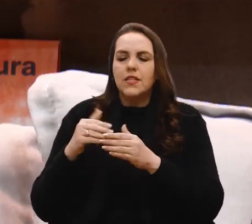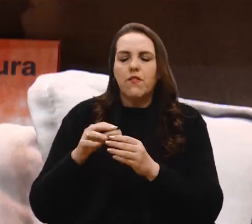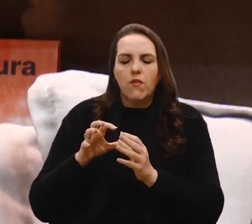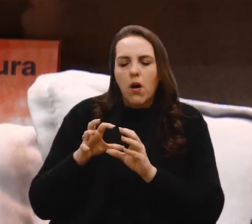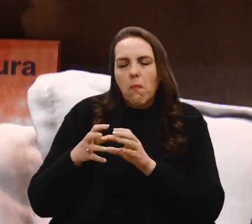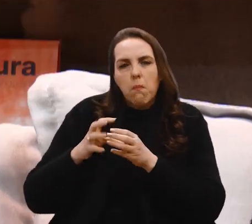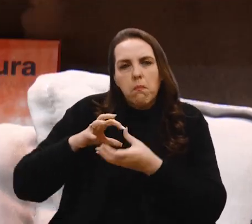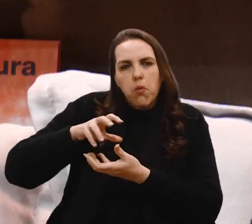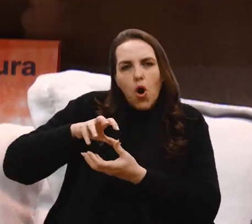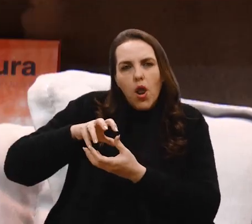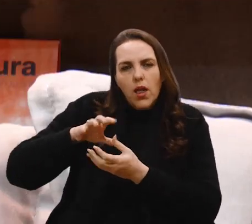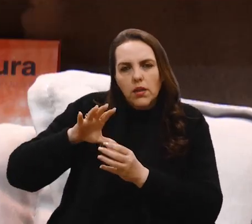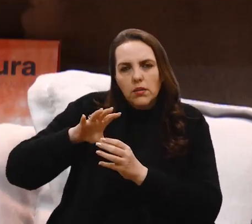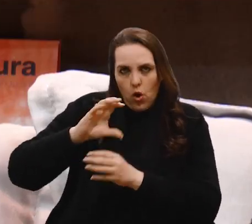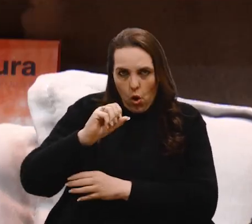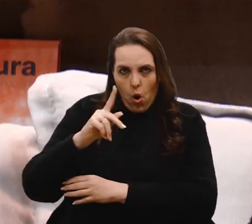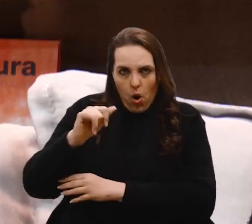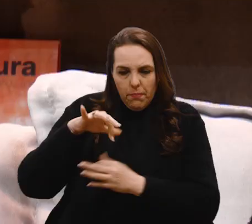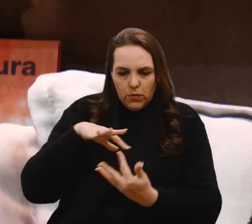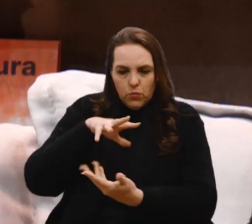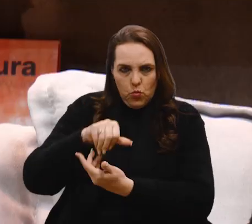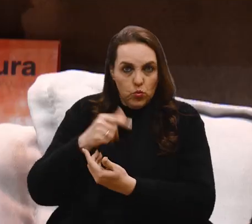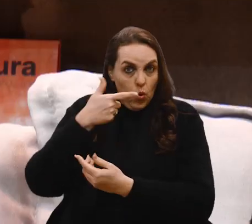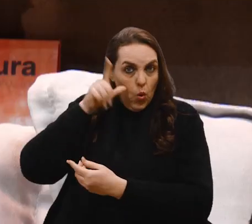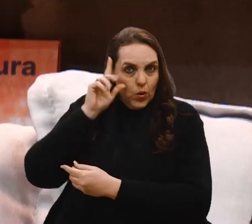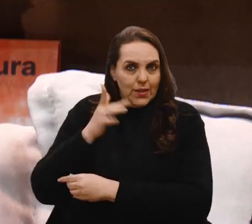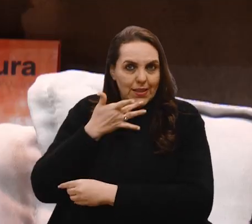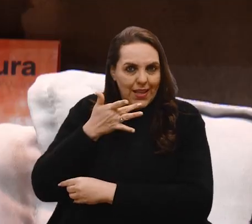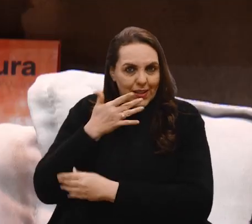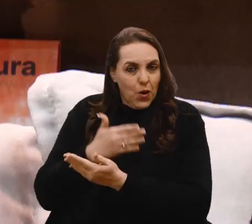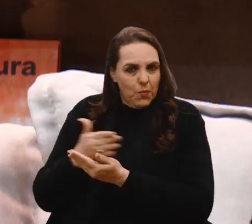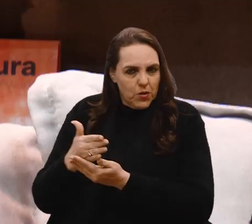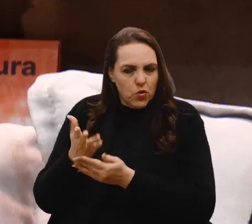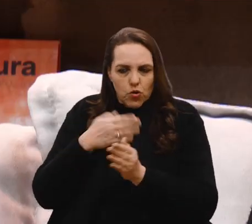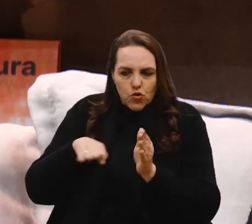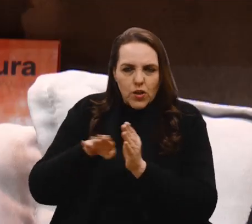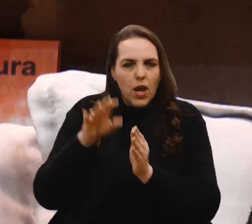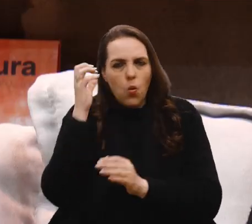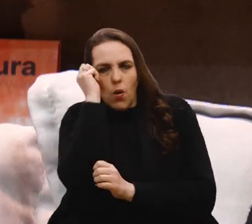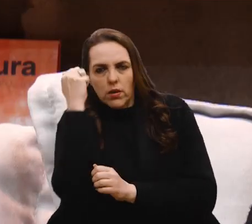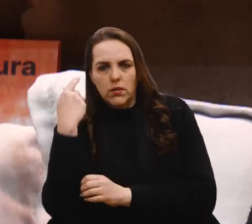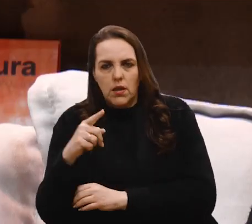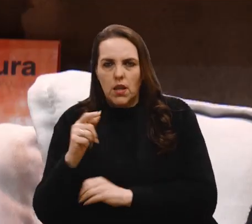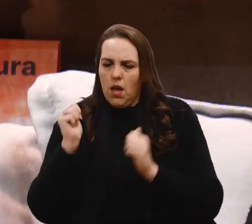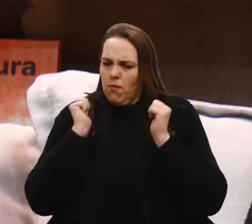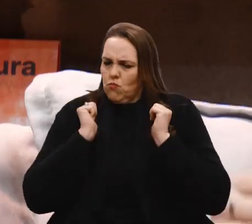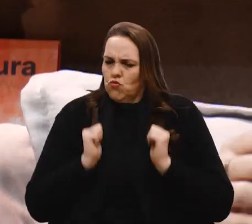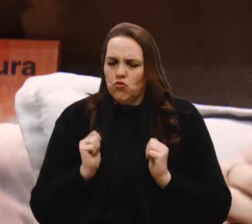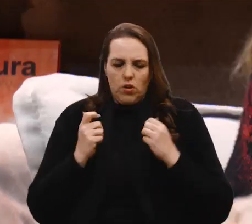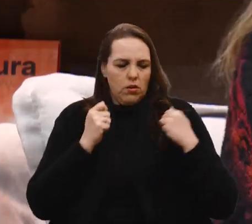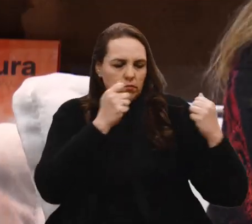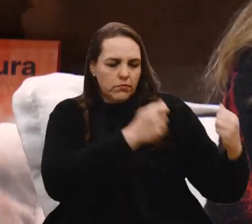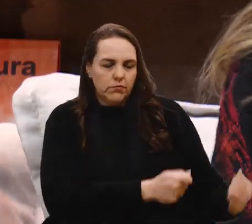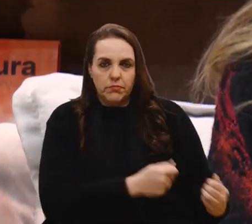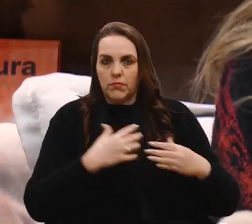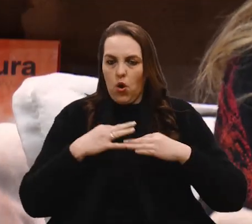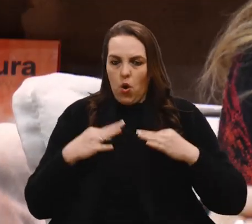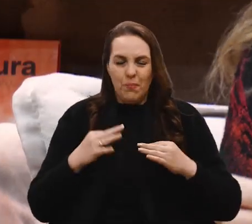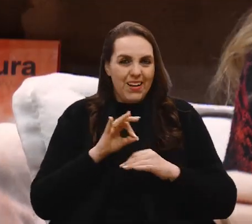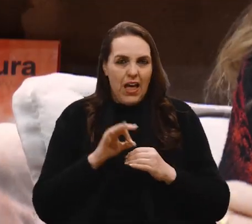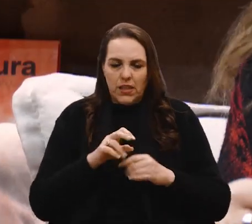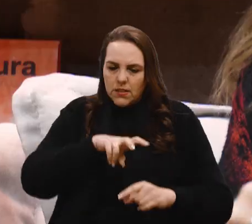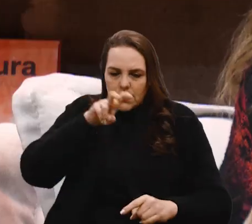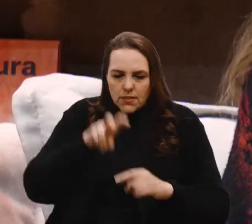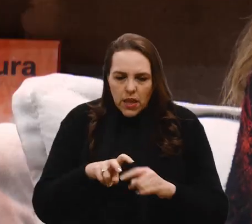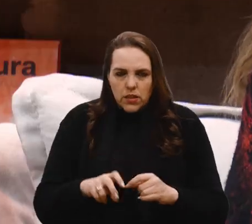Copa, desde ontem, de tarde. E aí o que eu chego no quarto dele, ele nem tirou a mochila, nem o uniforme, tá lá ele sentado no